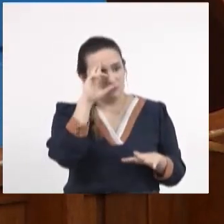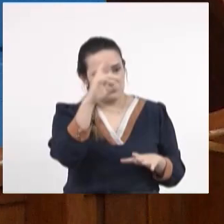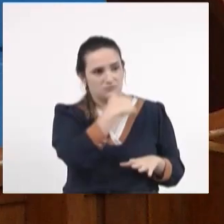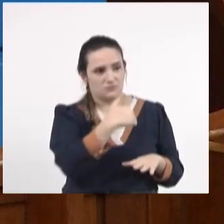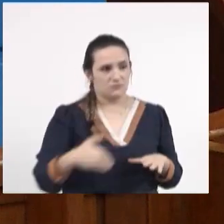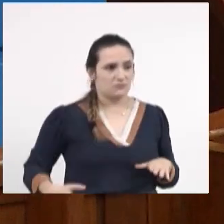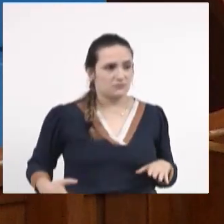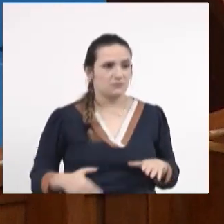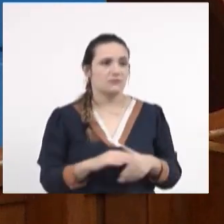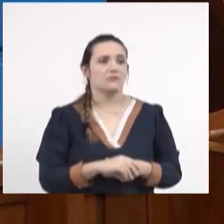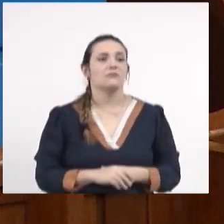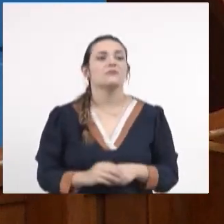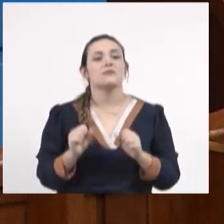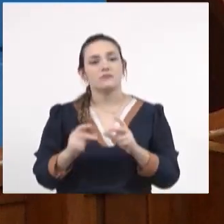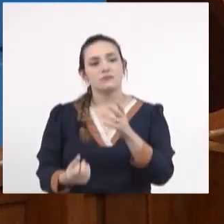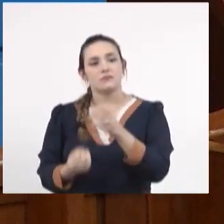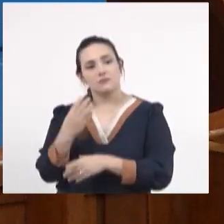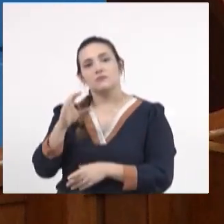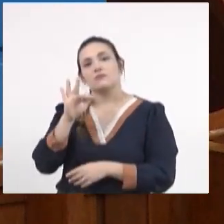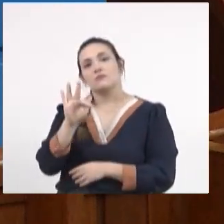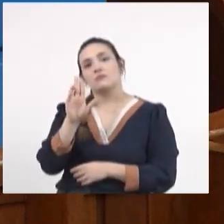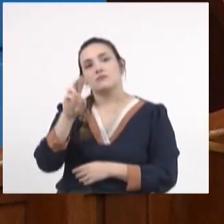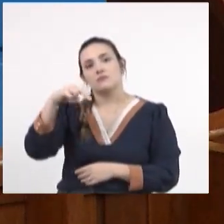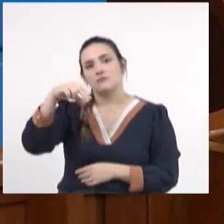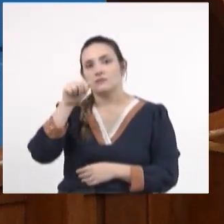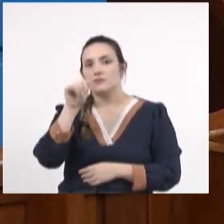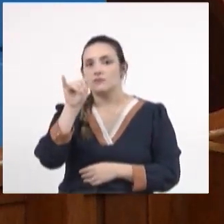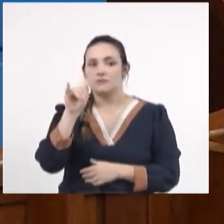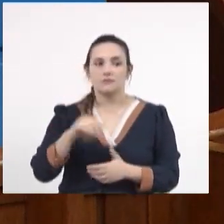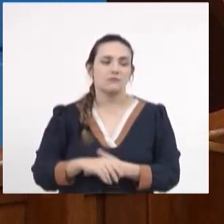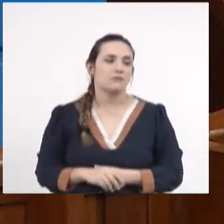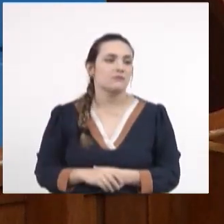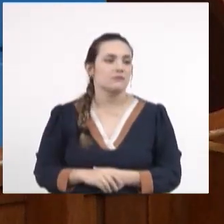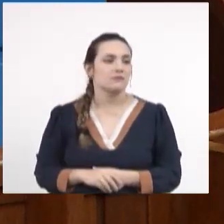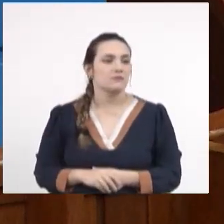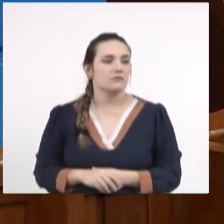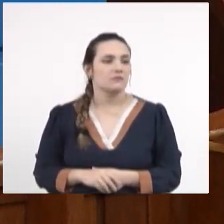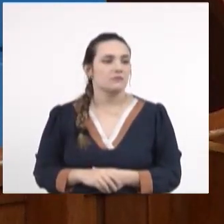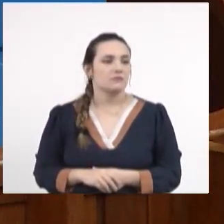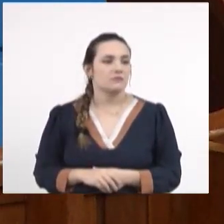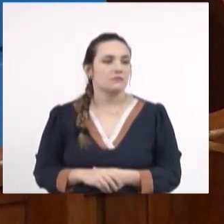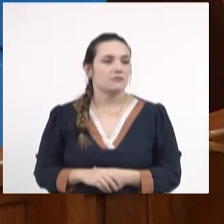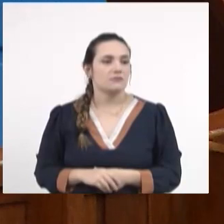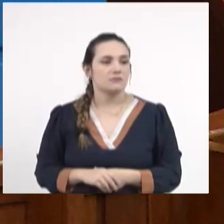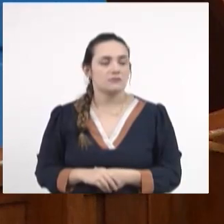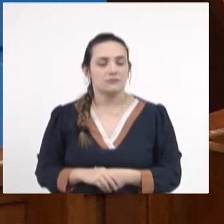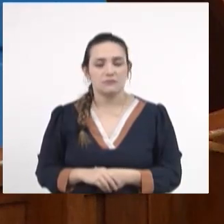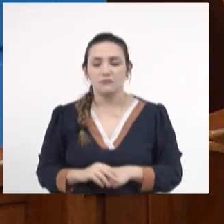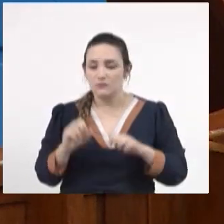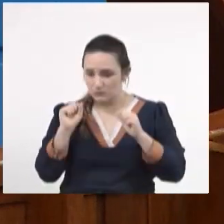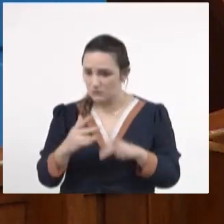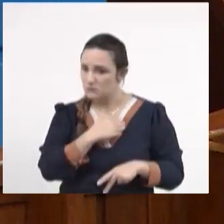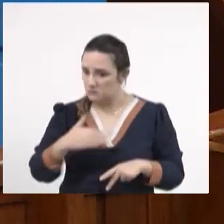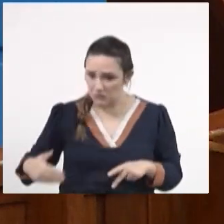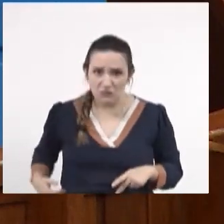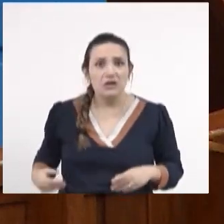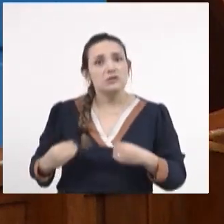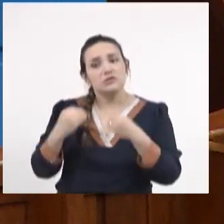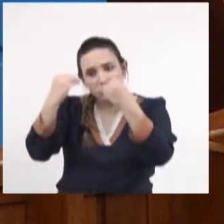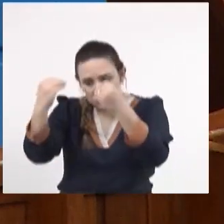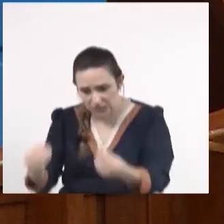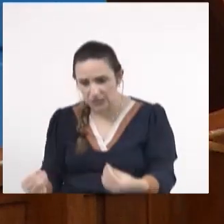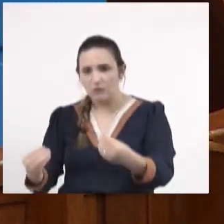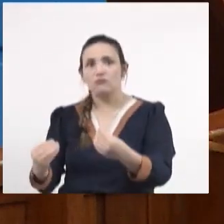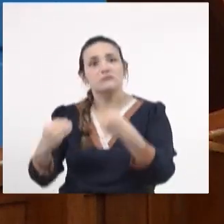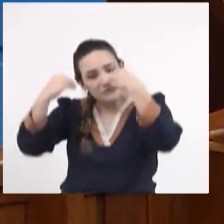a FUNAI, incorporou todos os títulos que o governo do Estado titulou os índios. Está aqui um